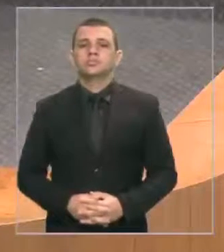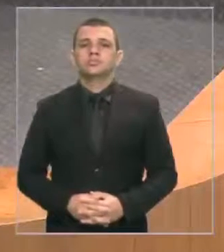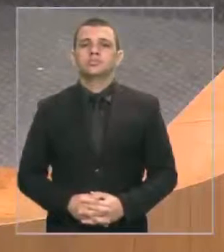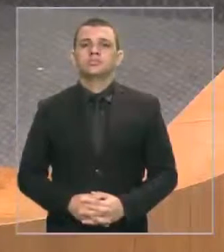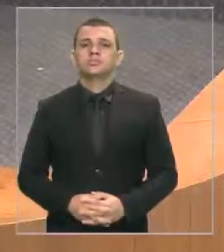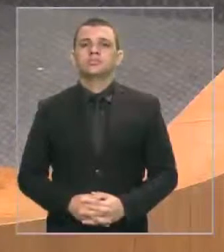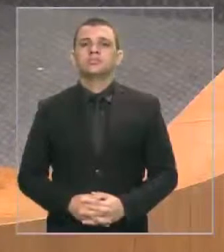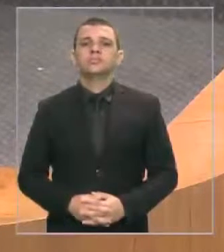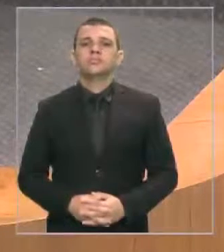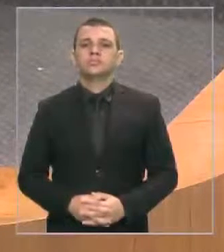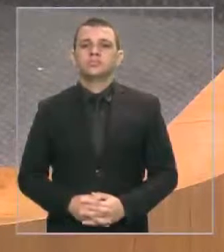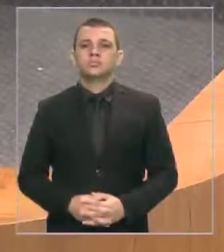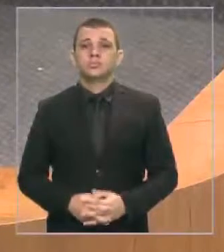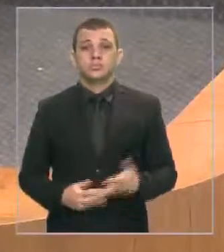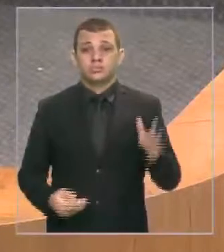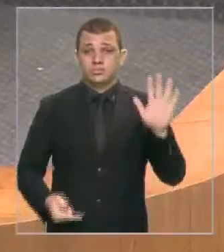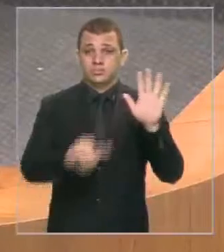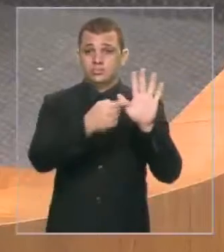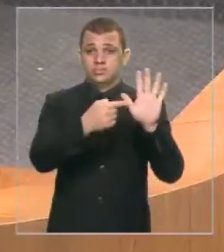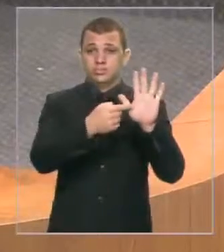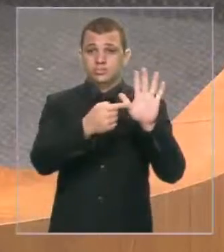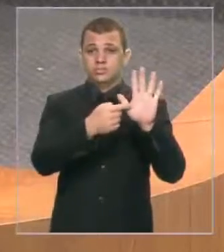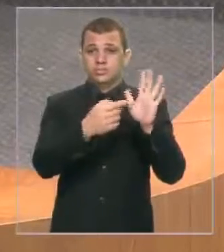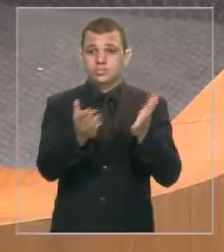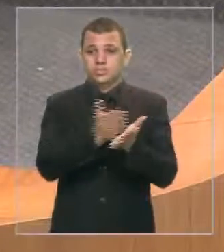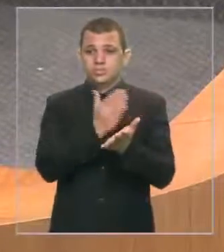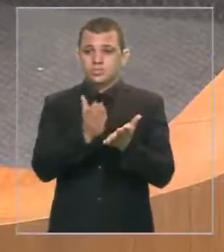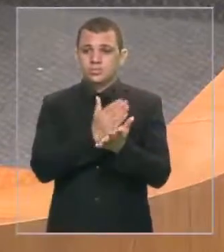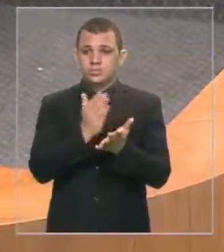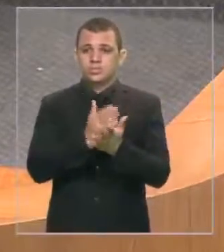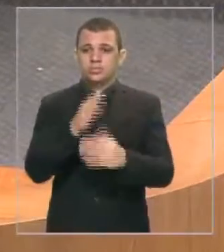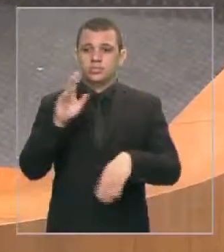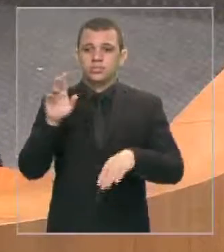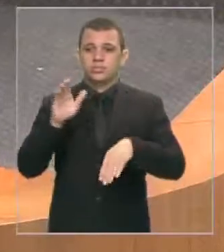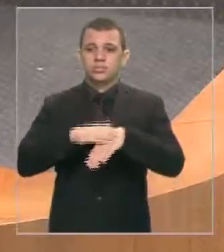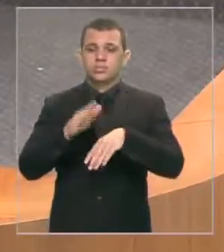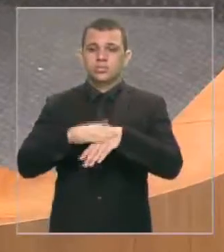Aqui é o livro do governador Flávio Dino.